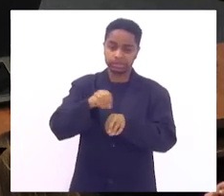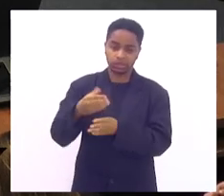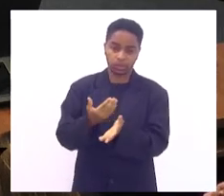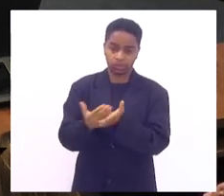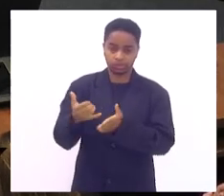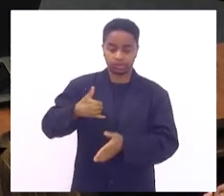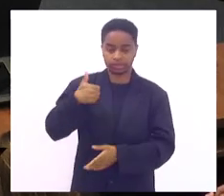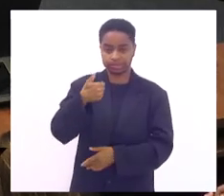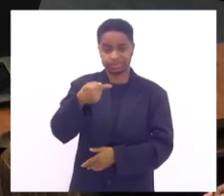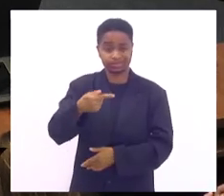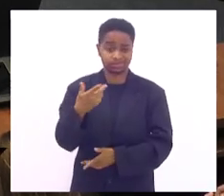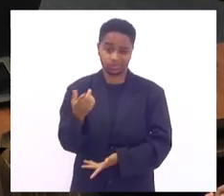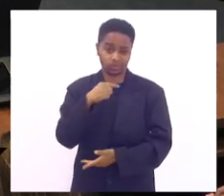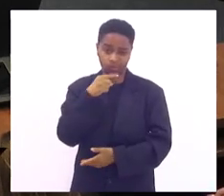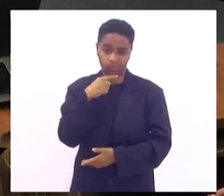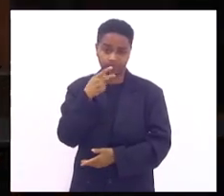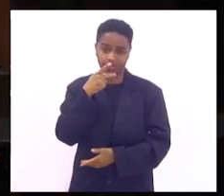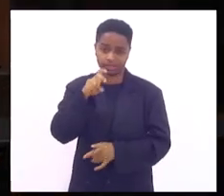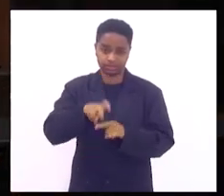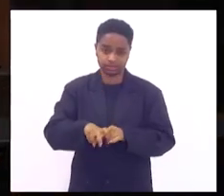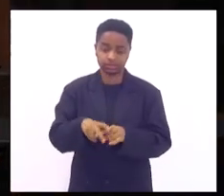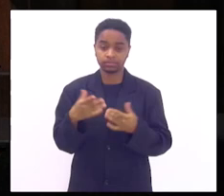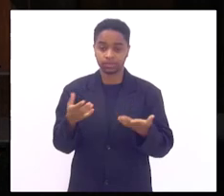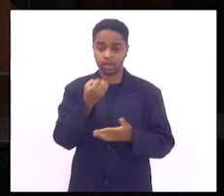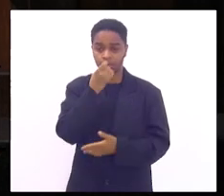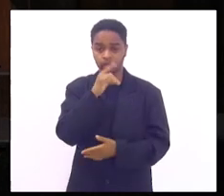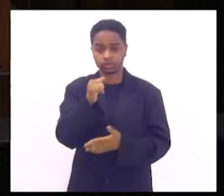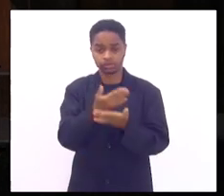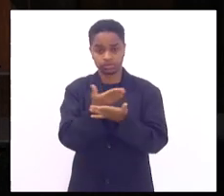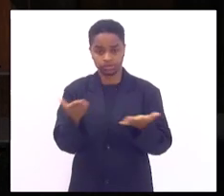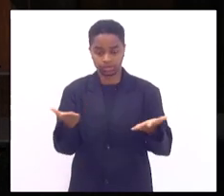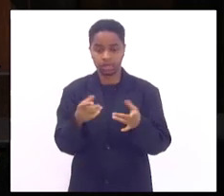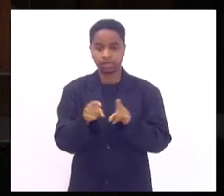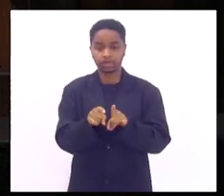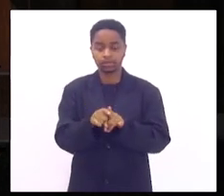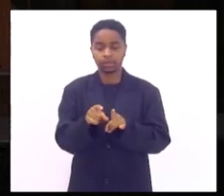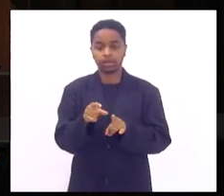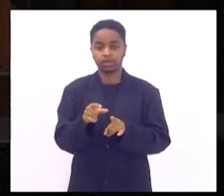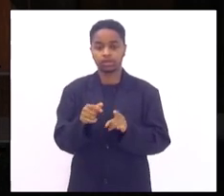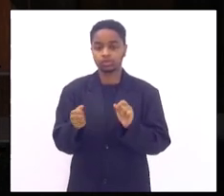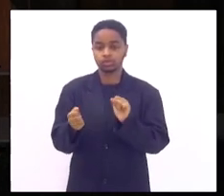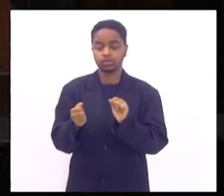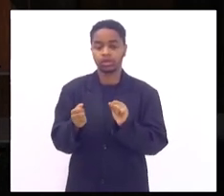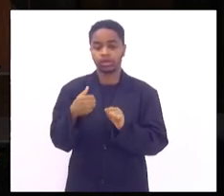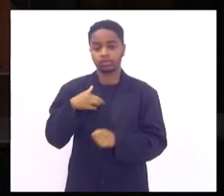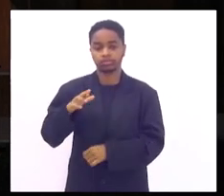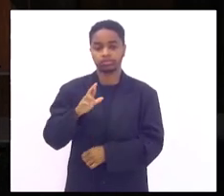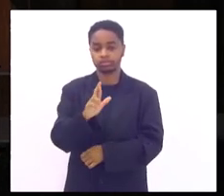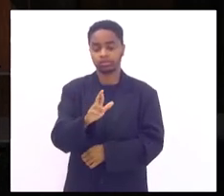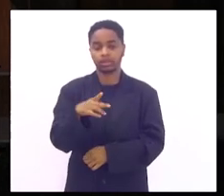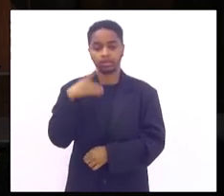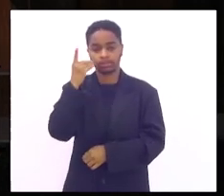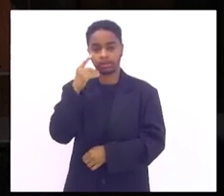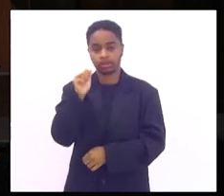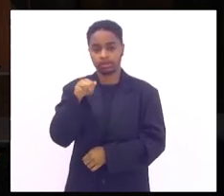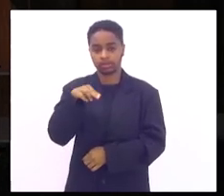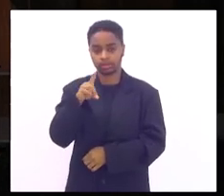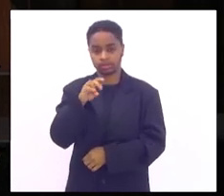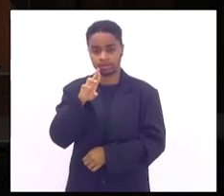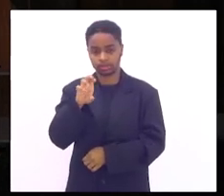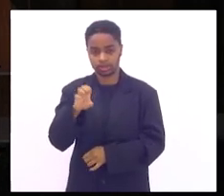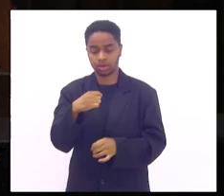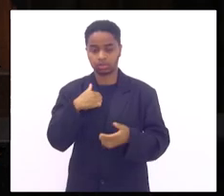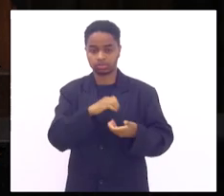sentado é complicado. Então, bom dia a todos. Queria, na pessoa do deputado André Correia, cumprimentar todas as autoridades da mesa.